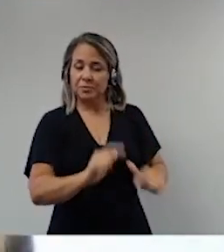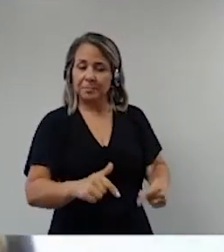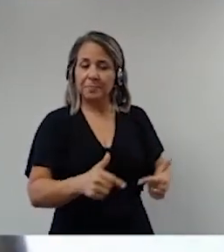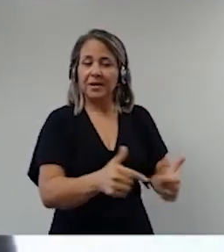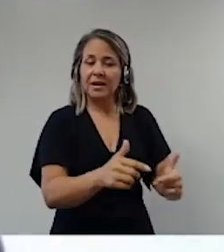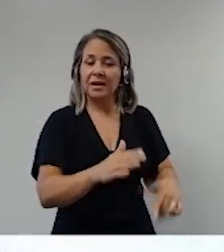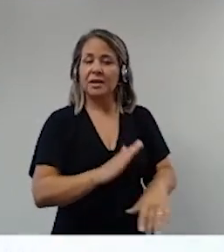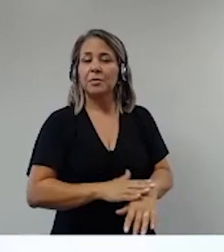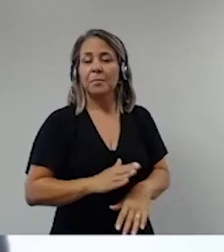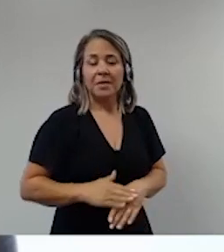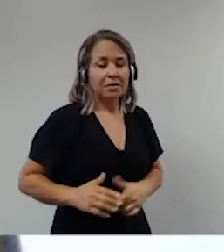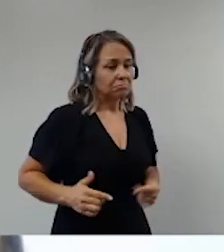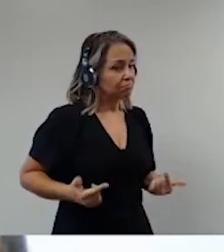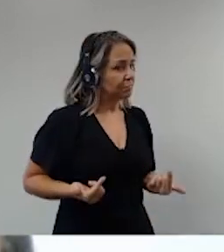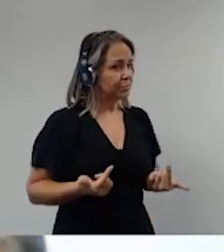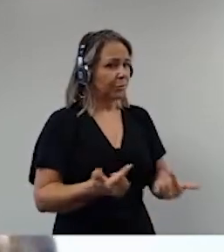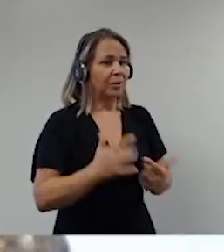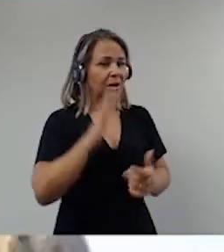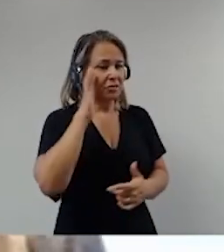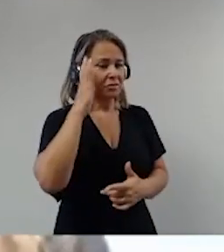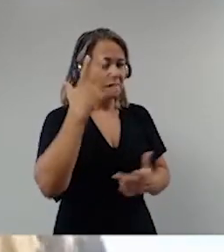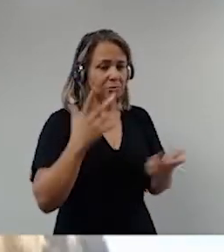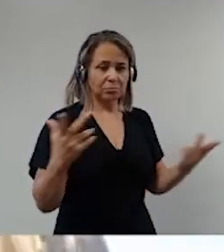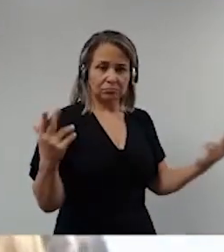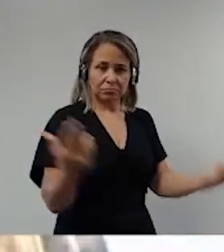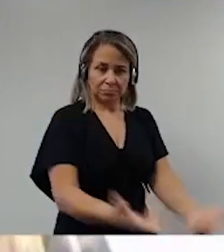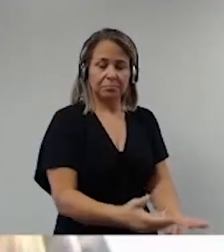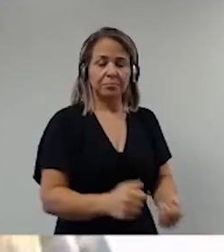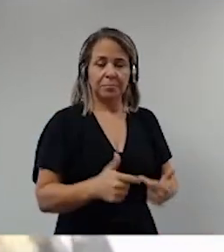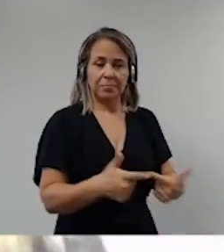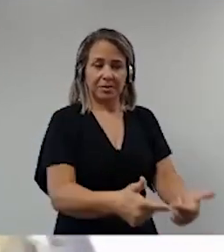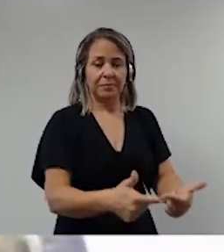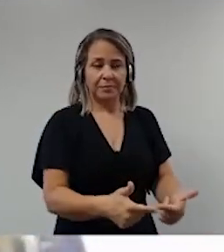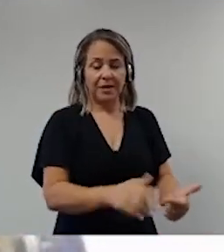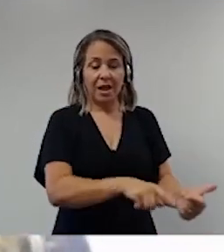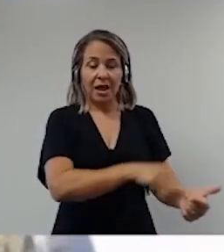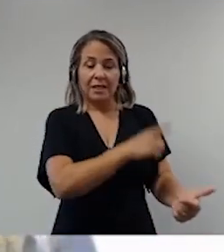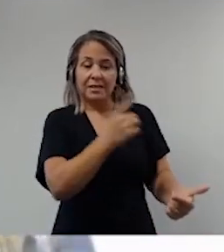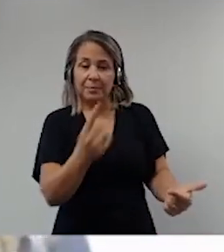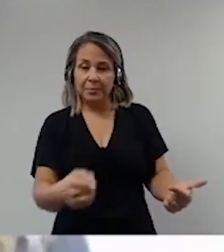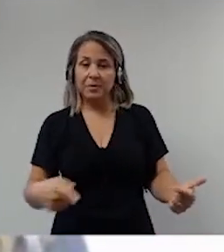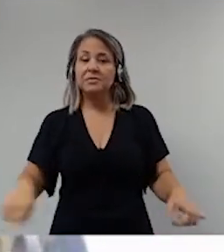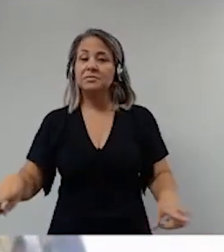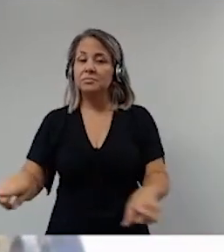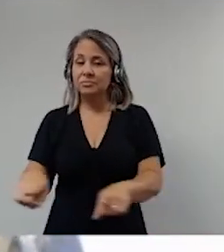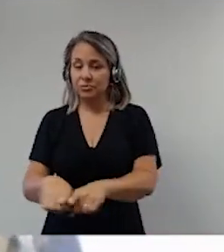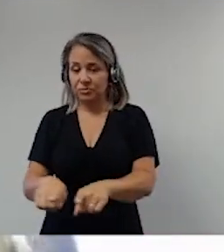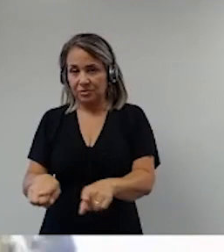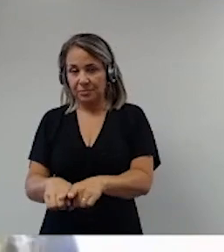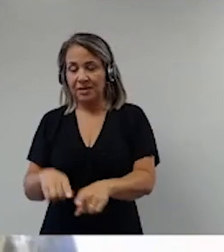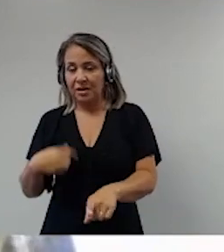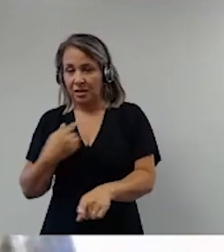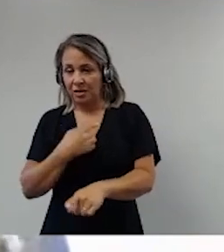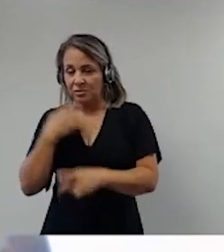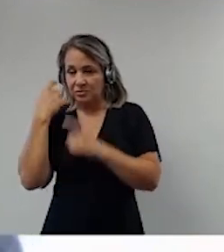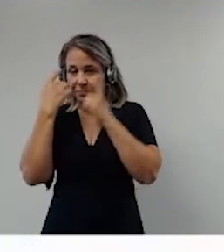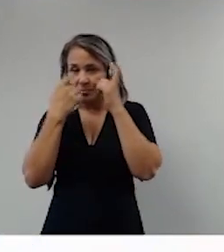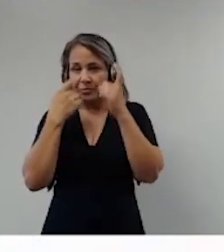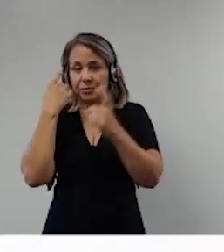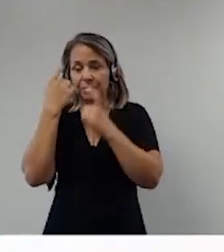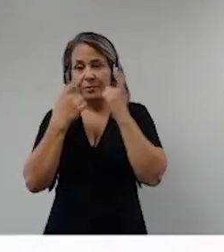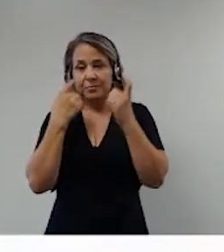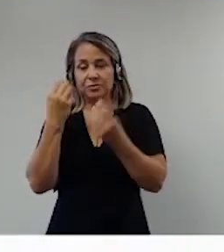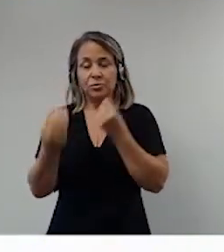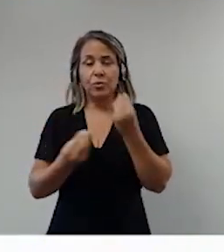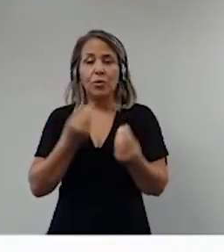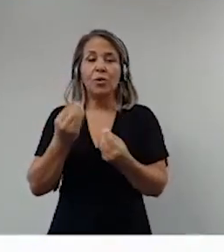mesma dedicação, dando os mesmos resultados. Em paralelo, nós nos preocupamos muito com como